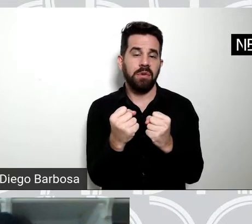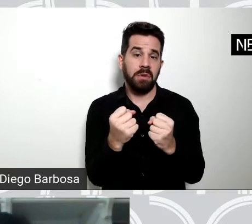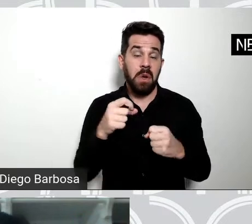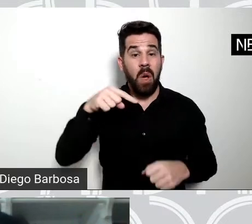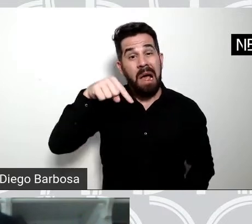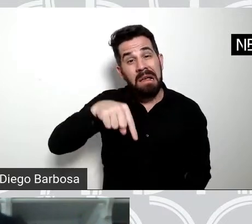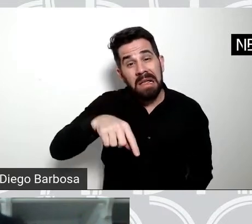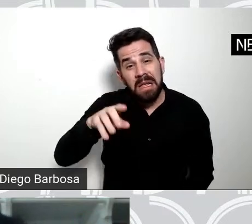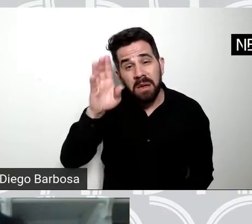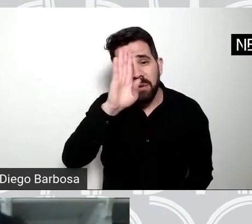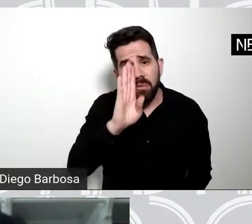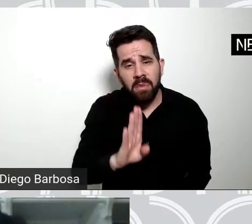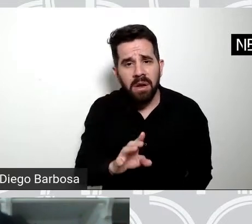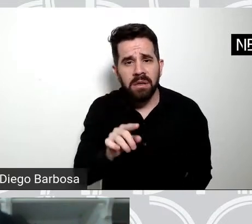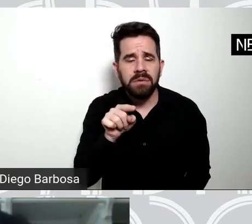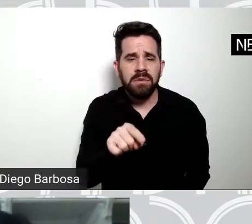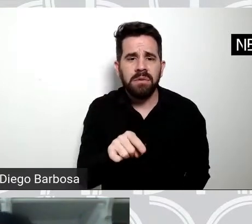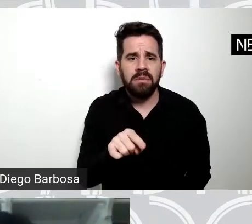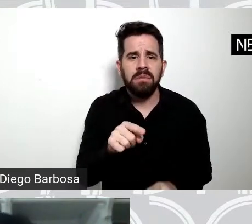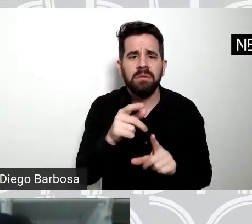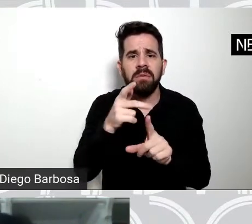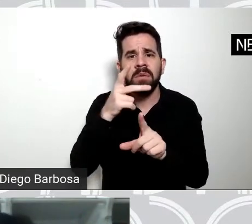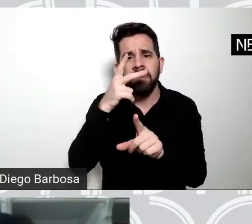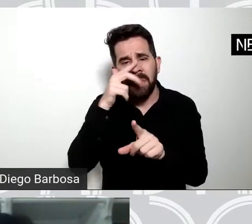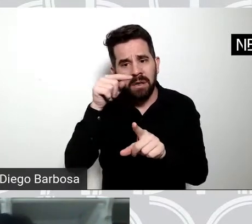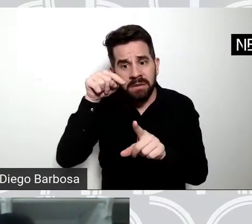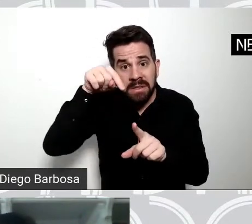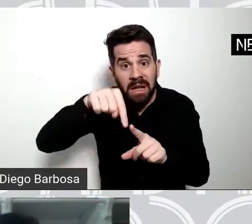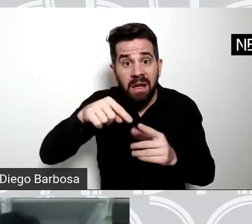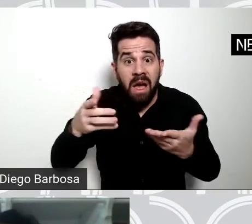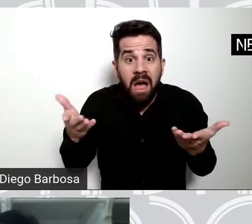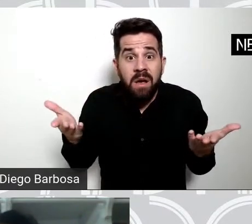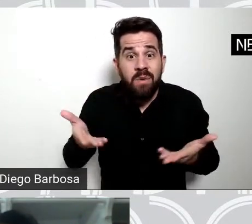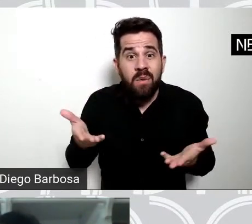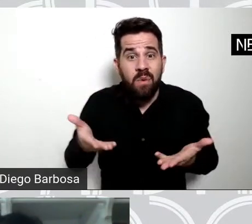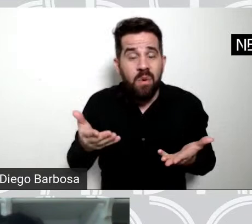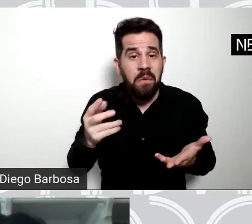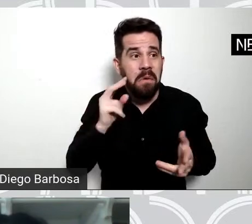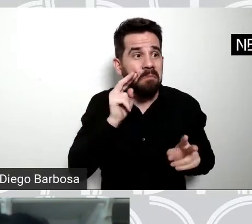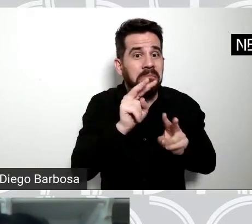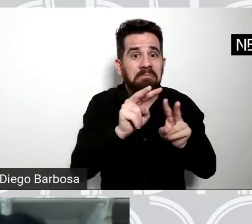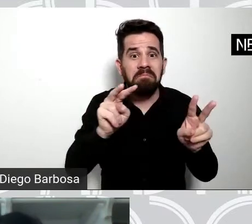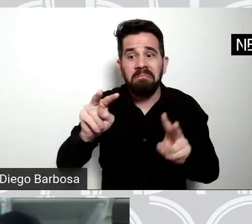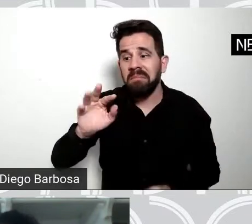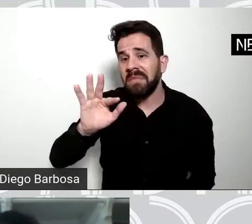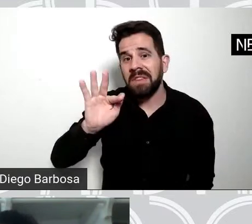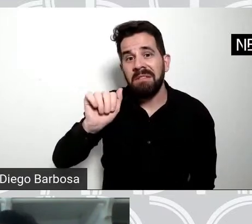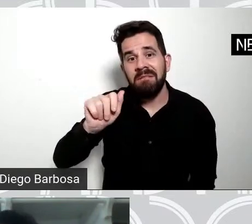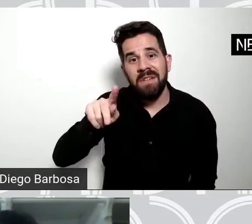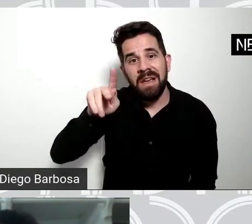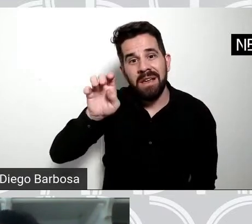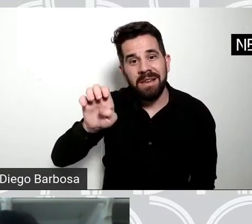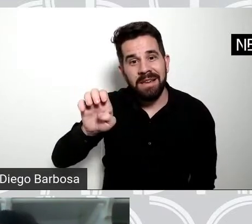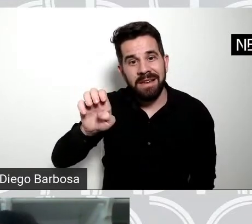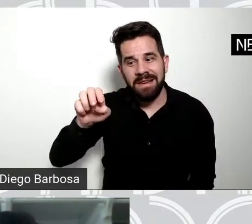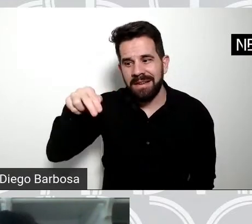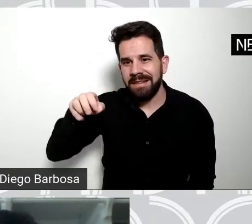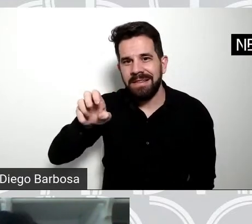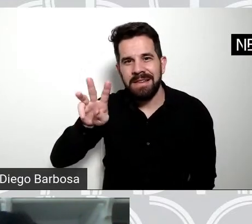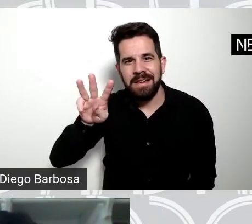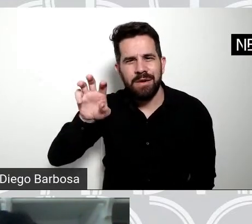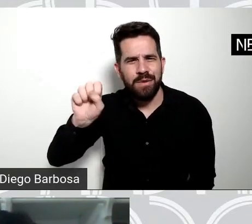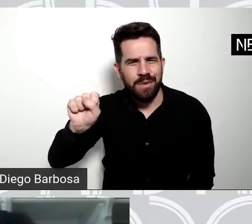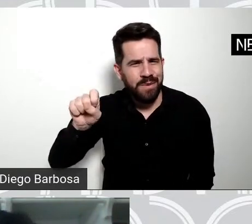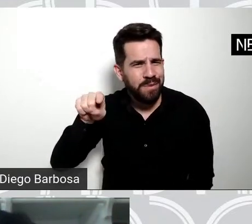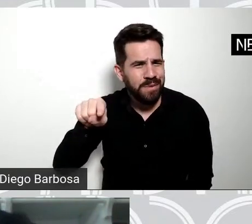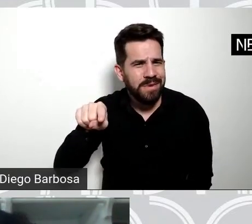em cima do que nós hoje chamamos de fake news, mas de uma pós-verdade, né? Em que se construiu uma narrativa